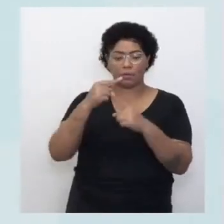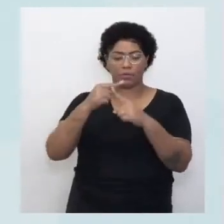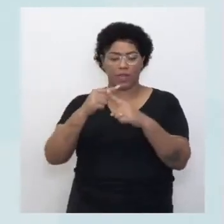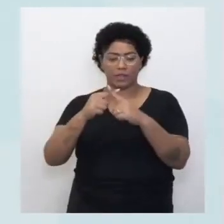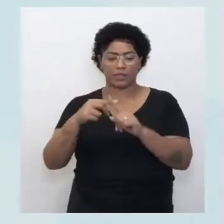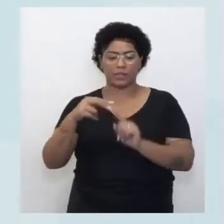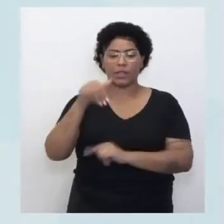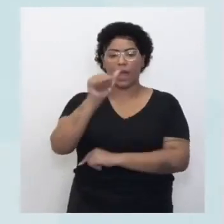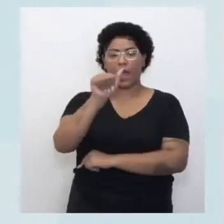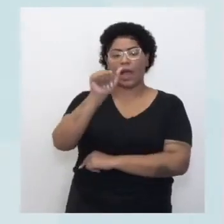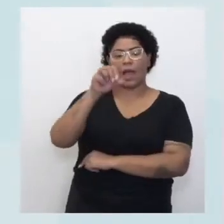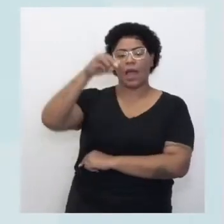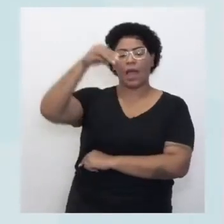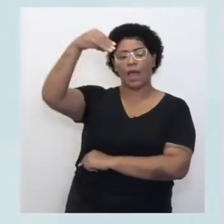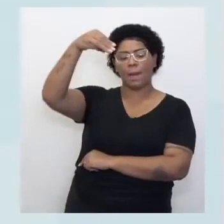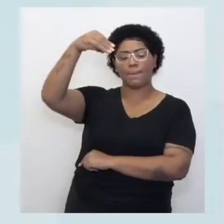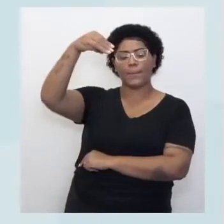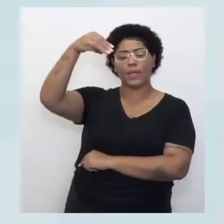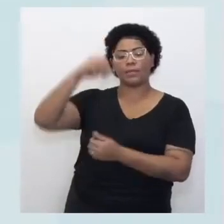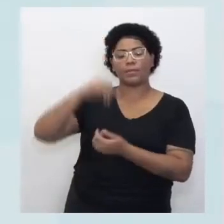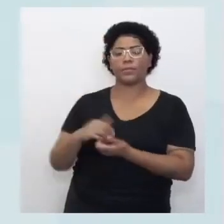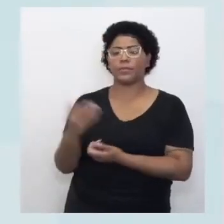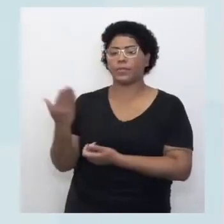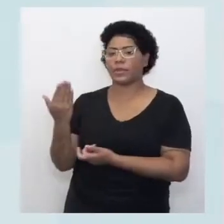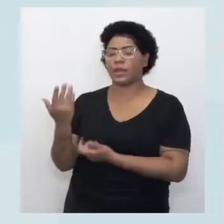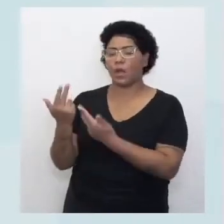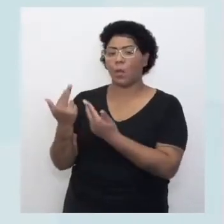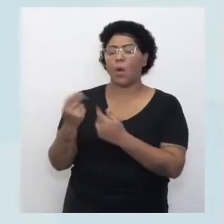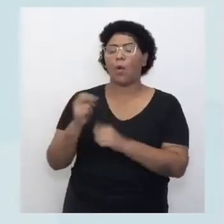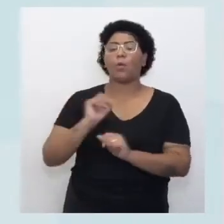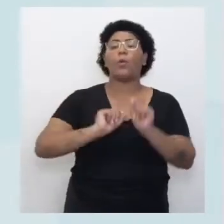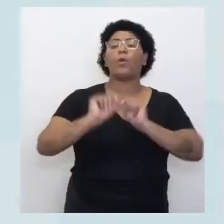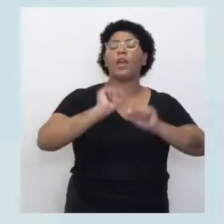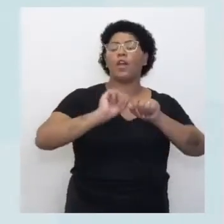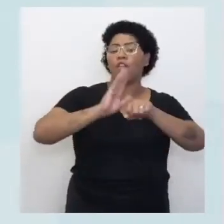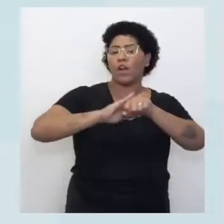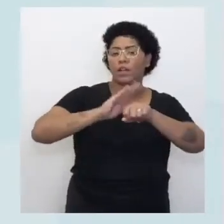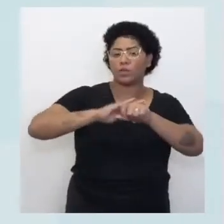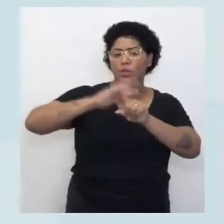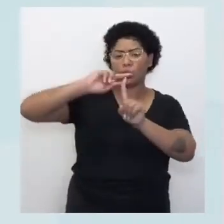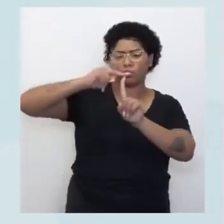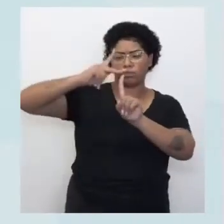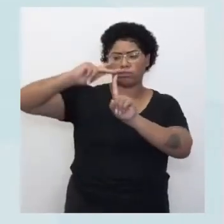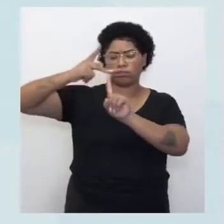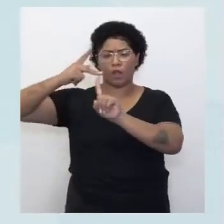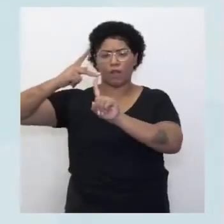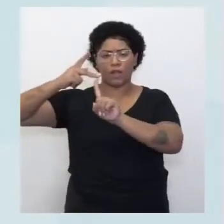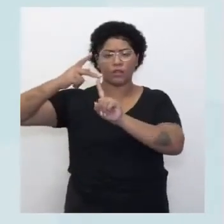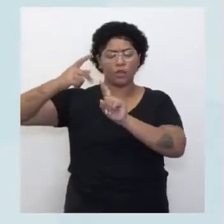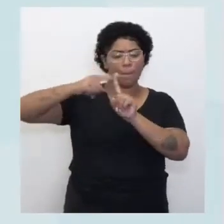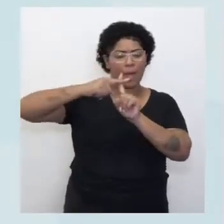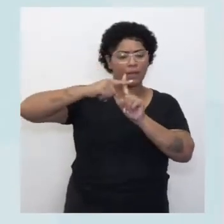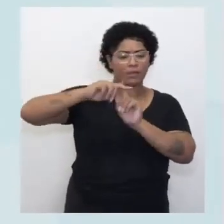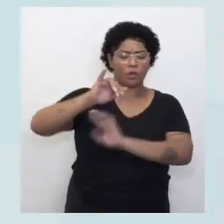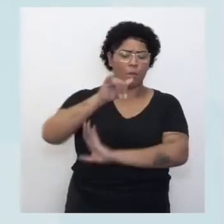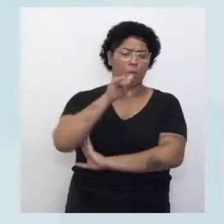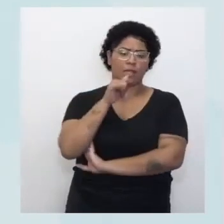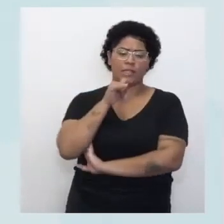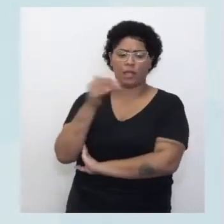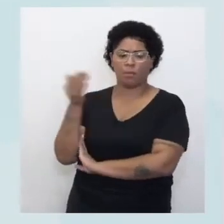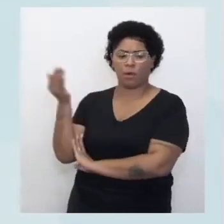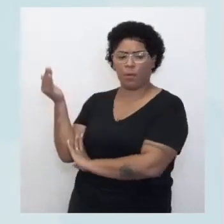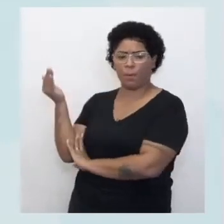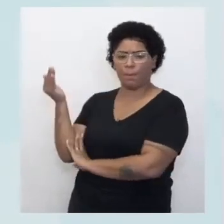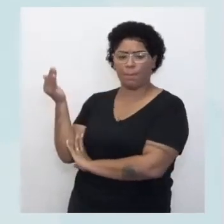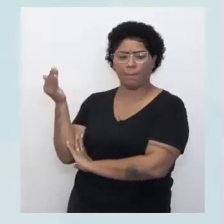a base e somo os expoentes. Então, se eu tenho o expoente 1 e se eu